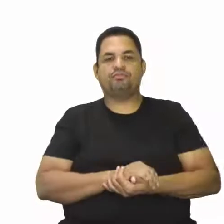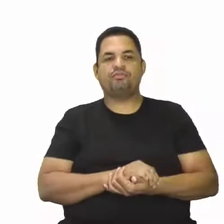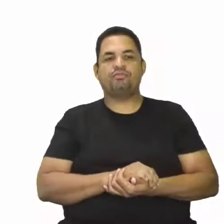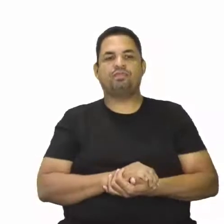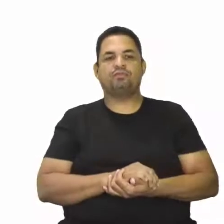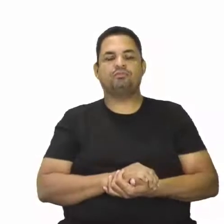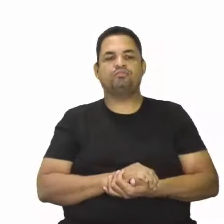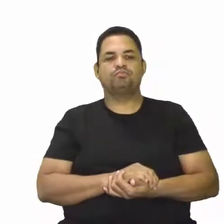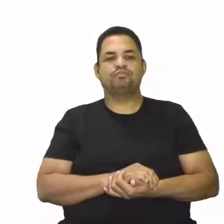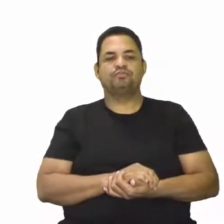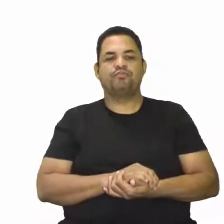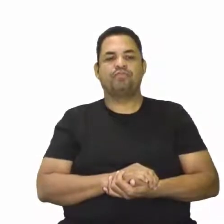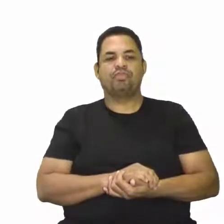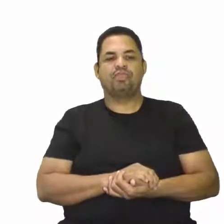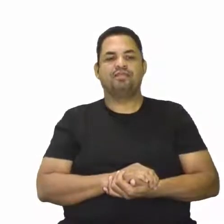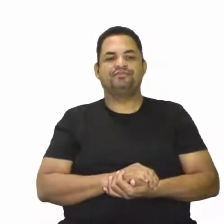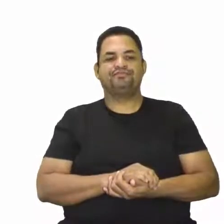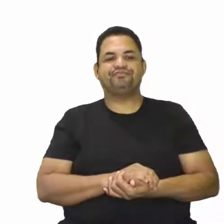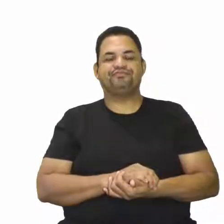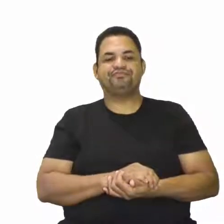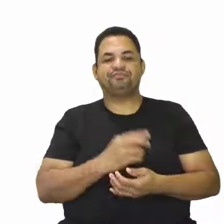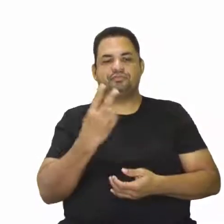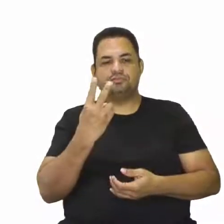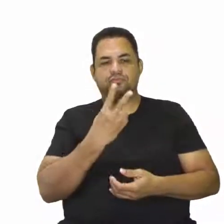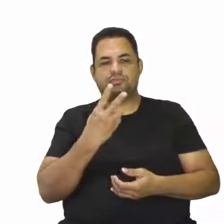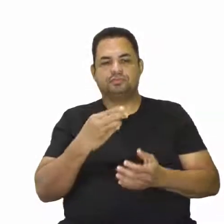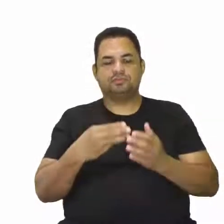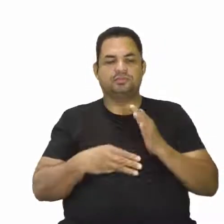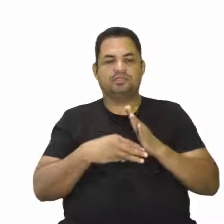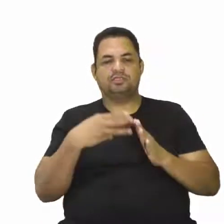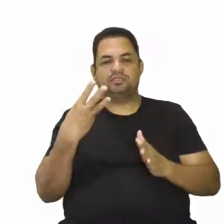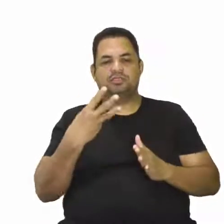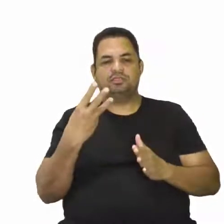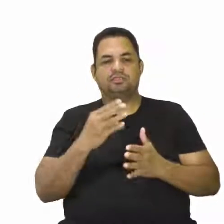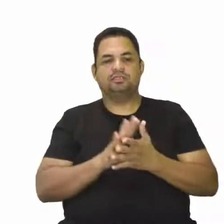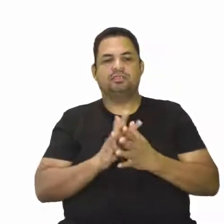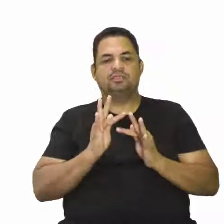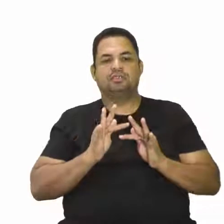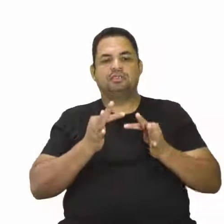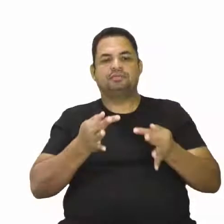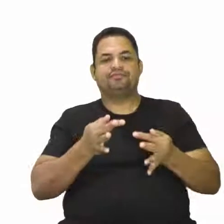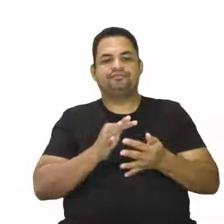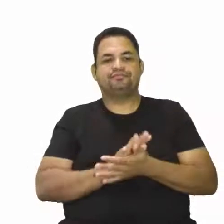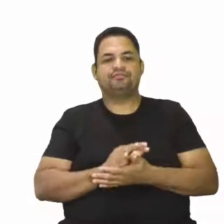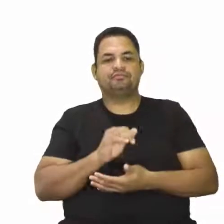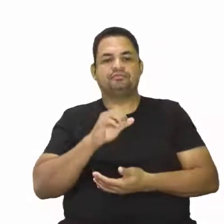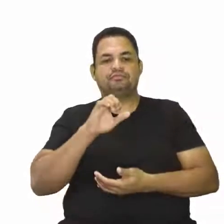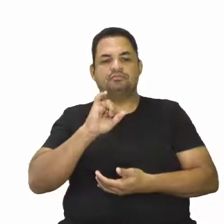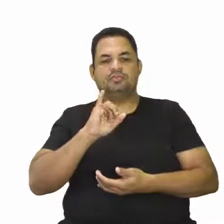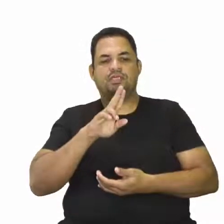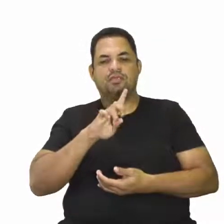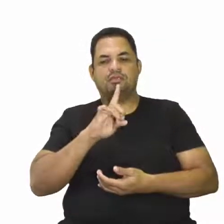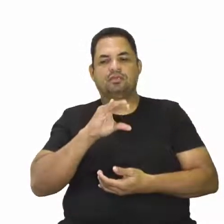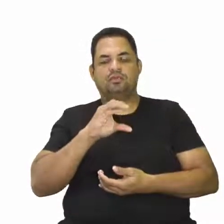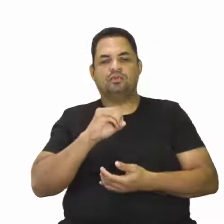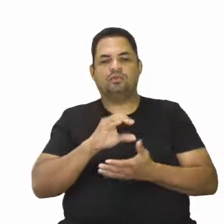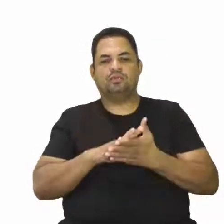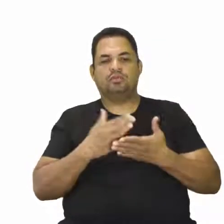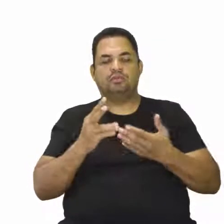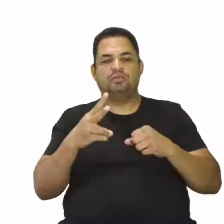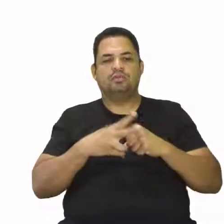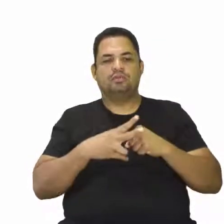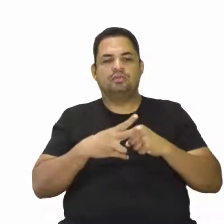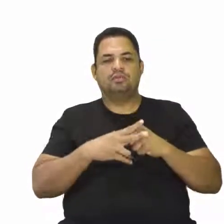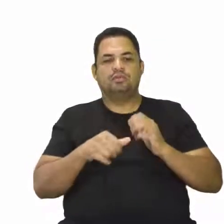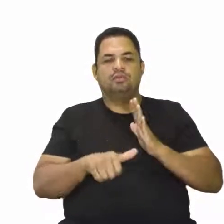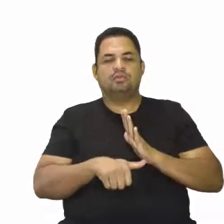aqui, os verbos de segunda e terceira conjugação têm sua terminação iendo. Os